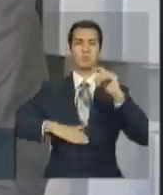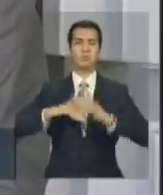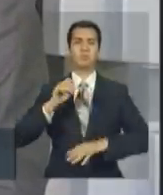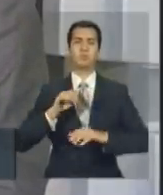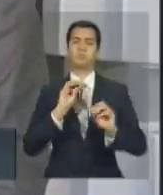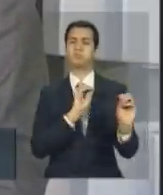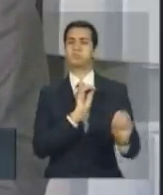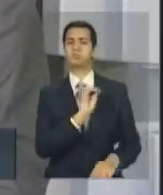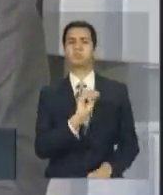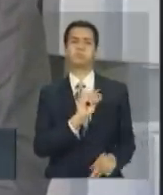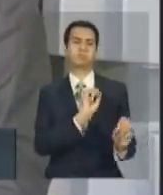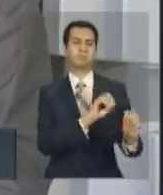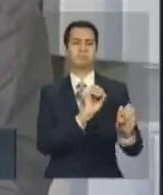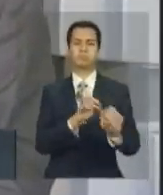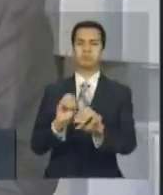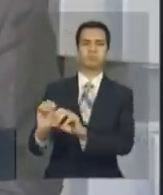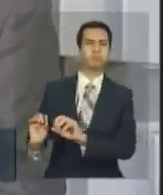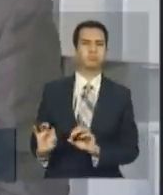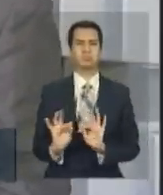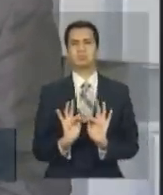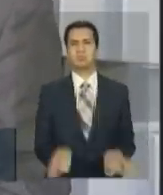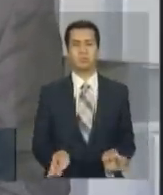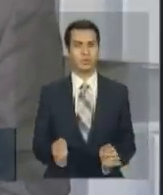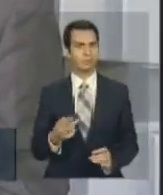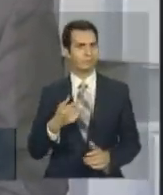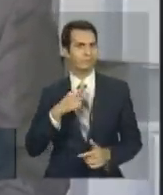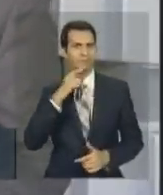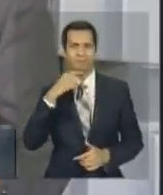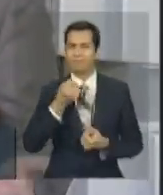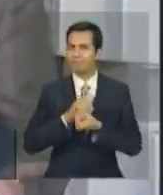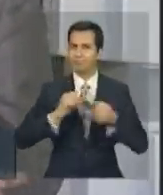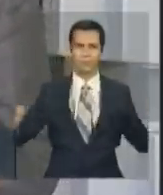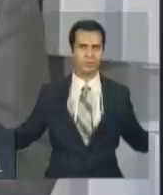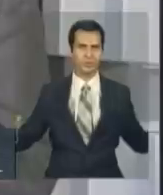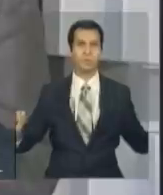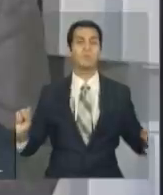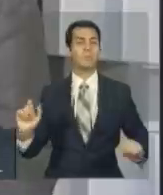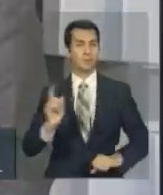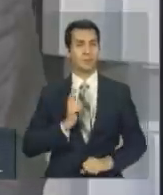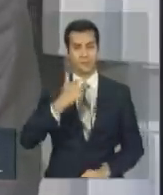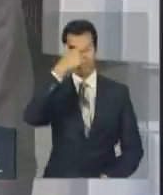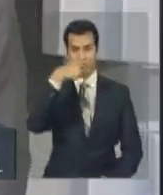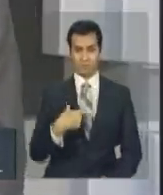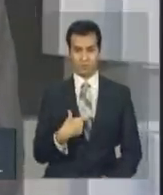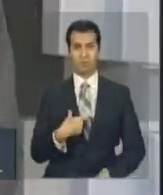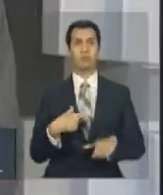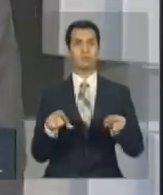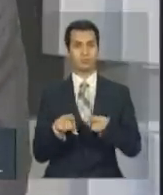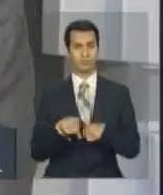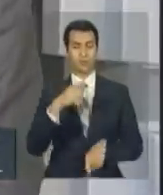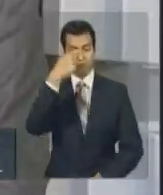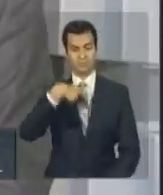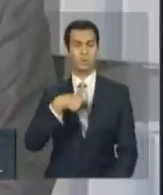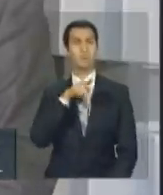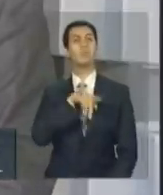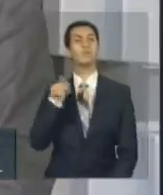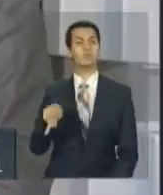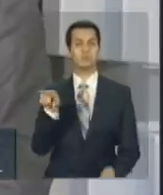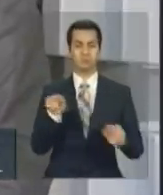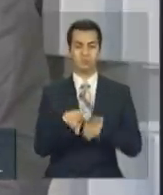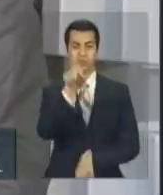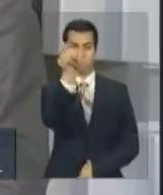mecanicamente. Isso é impossível. Você tem dois seres humanos interagindo, o educador e o